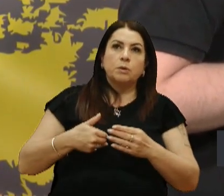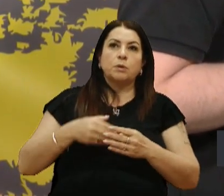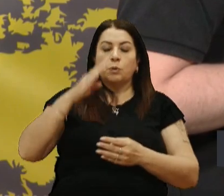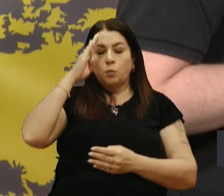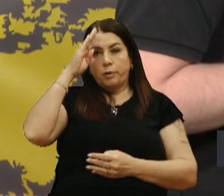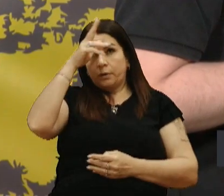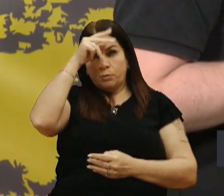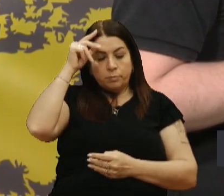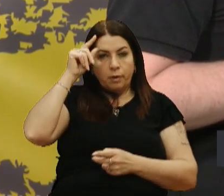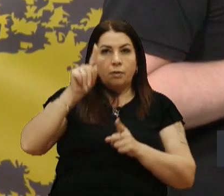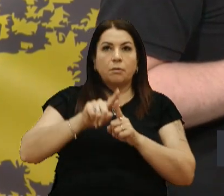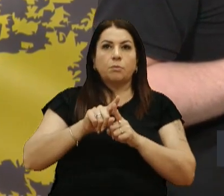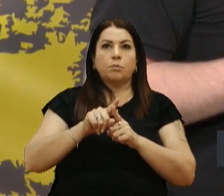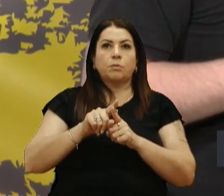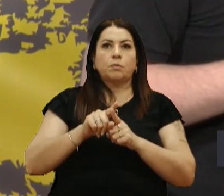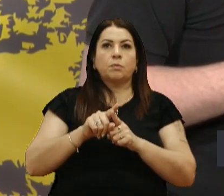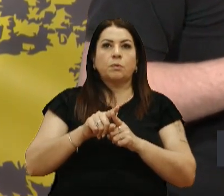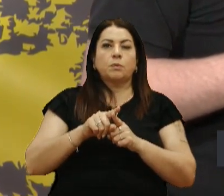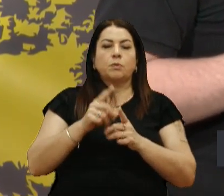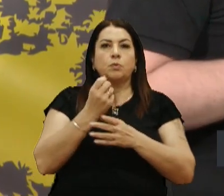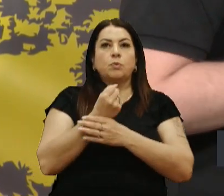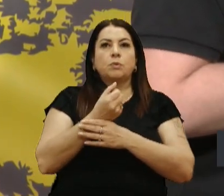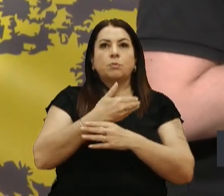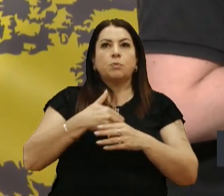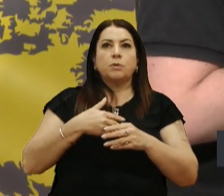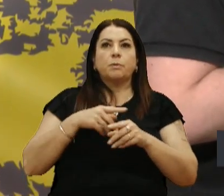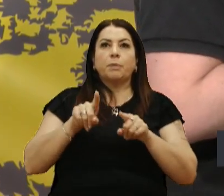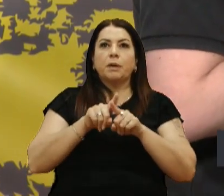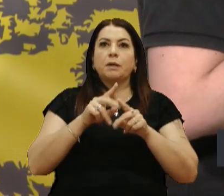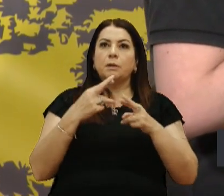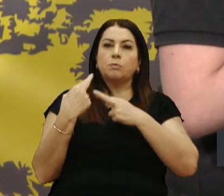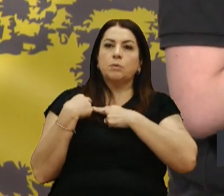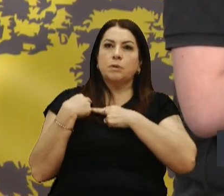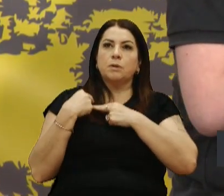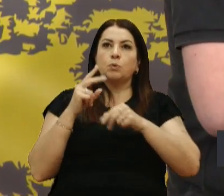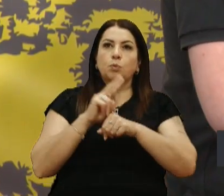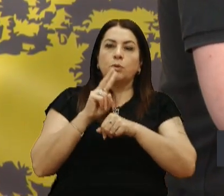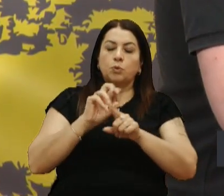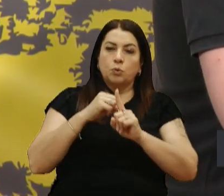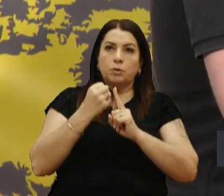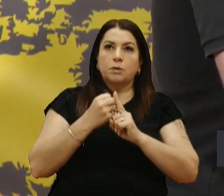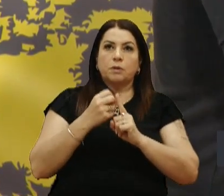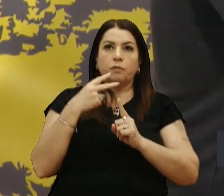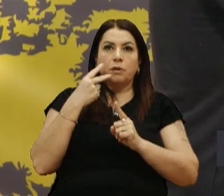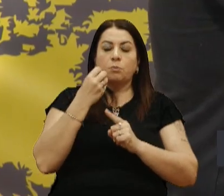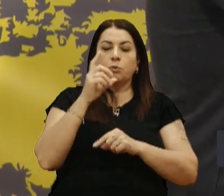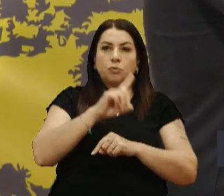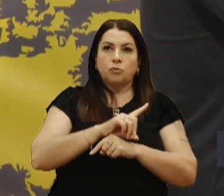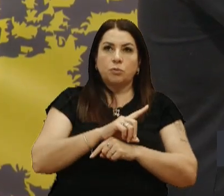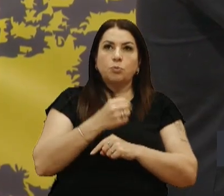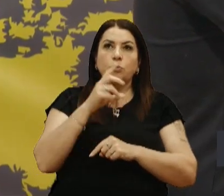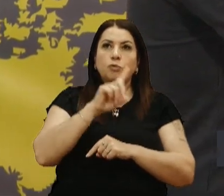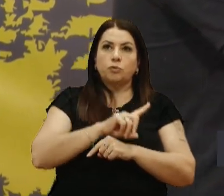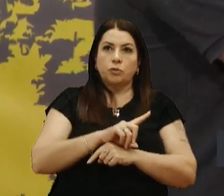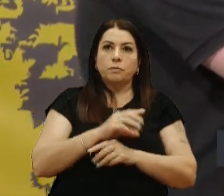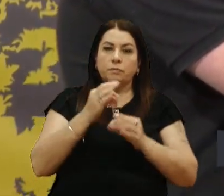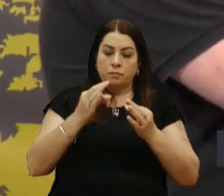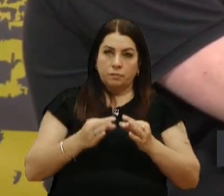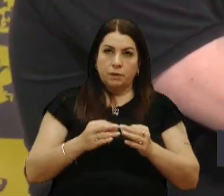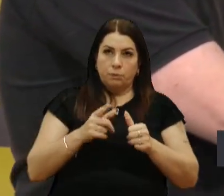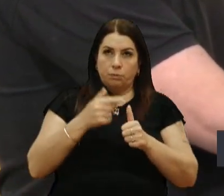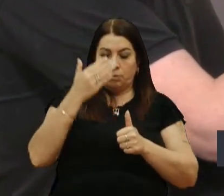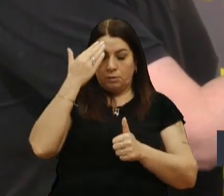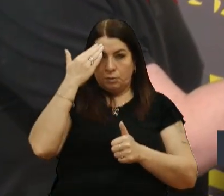Guarda Municipal, a segurança pública que tem também no seu guarda-chuva a questão da proteção social. Vereador, bom dia. Bom dia, com certeza.